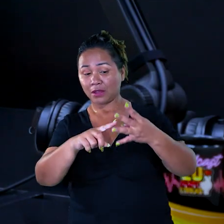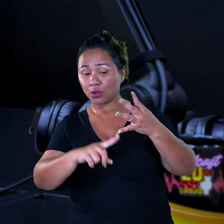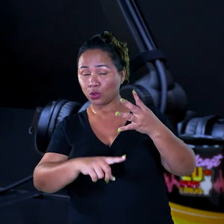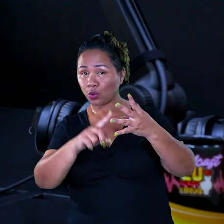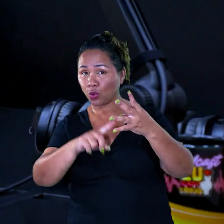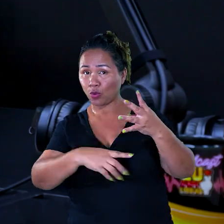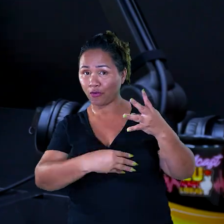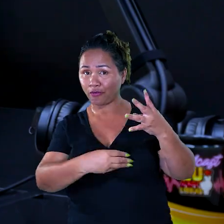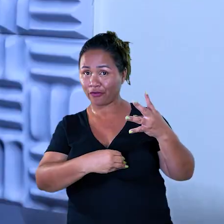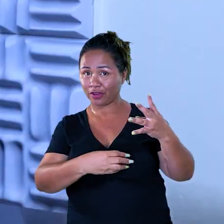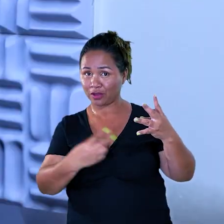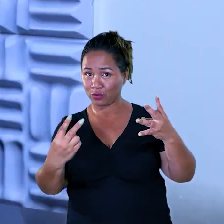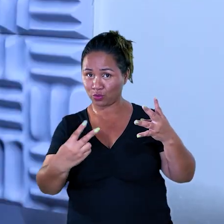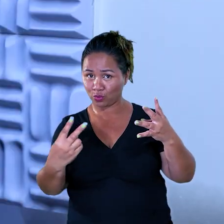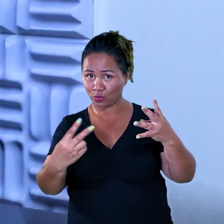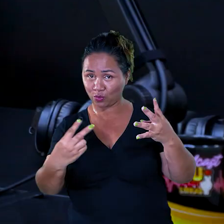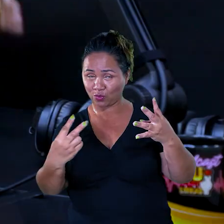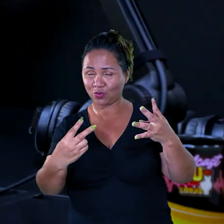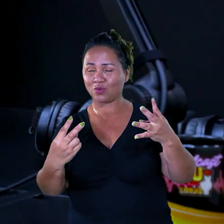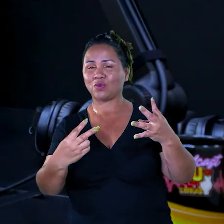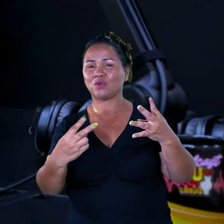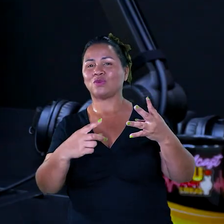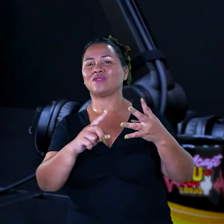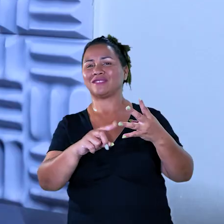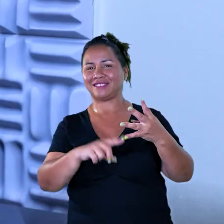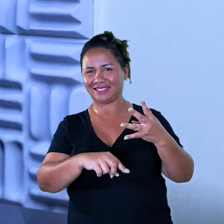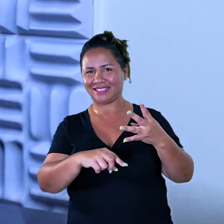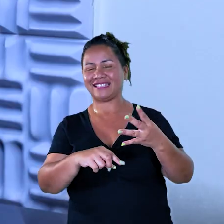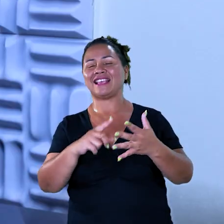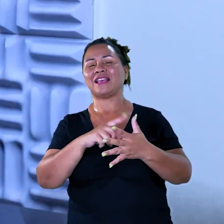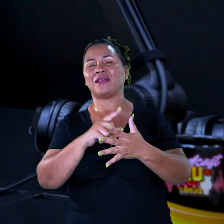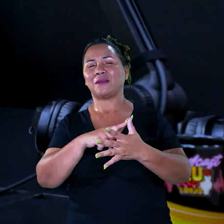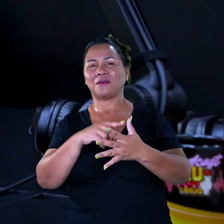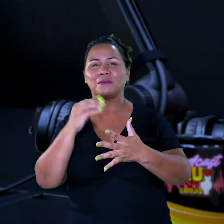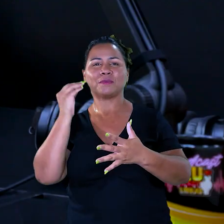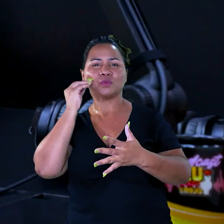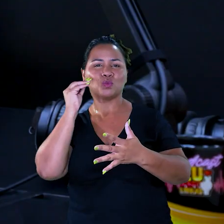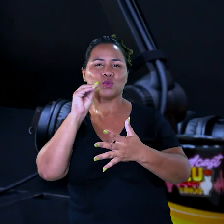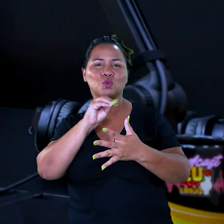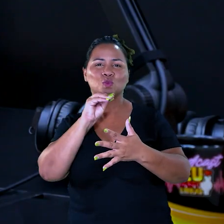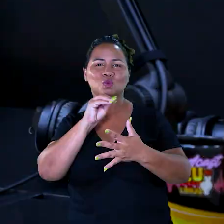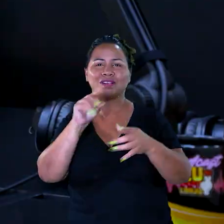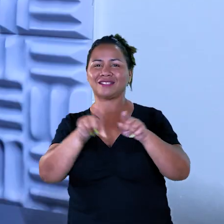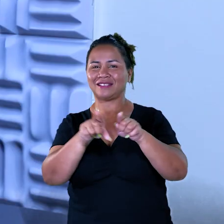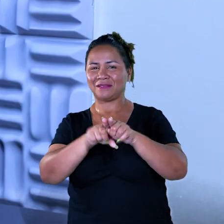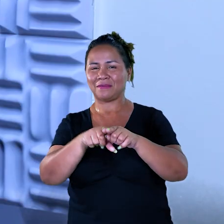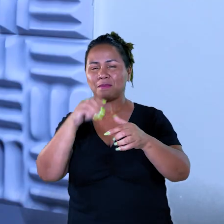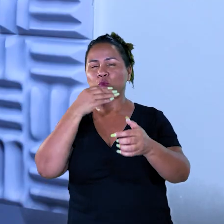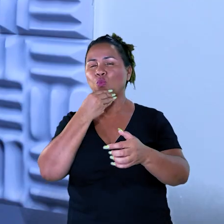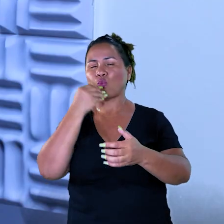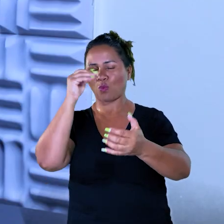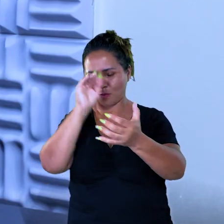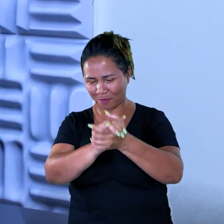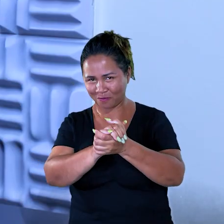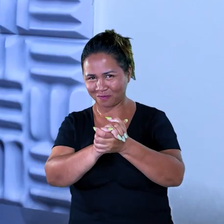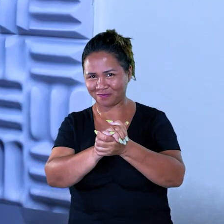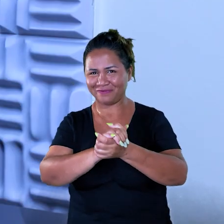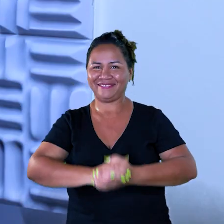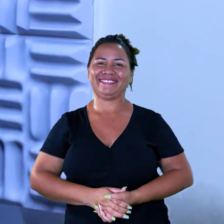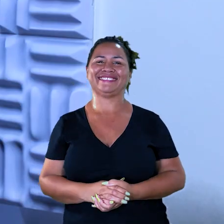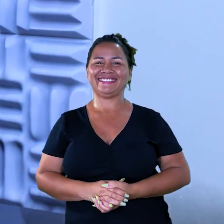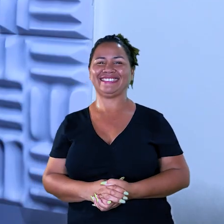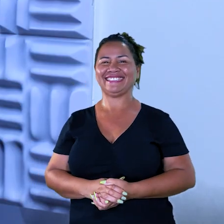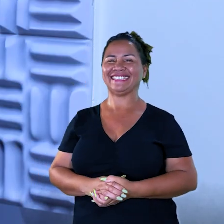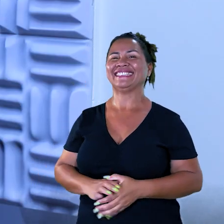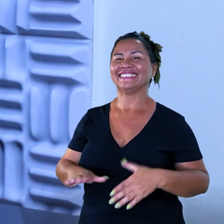Elsmar. Um beijo pra essa família a base. Família base, que tem te dado essa base, você tem dado a eles, né? É